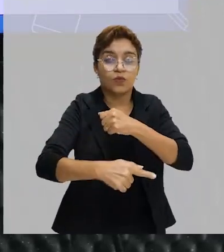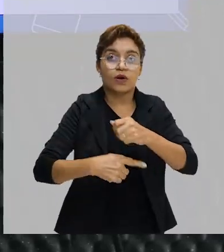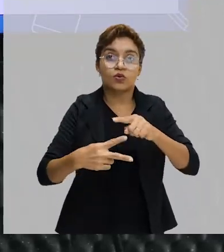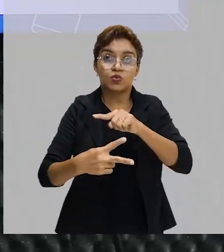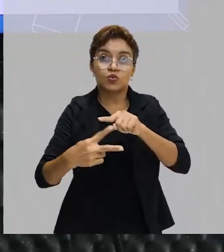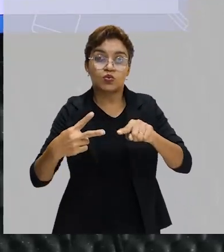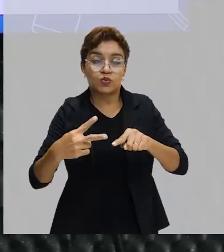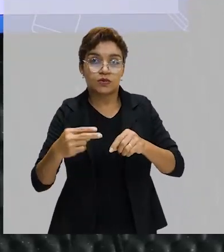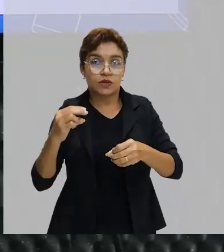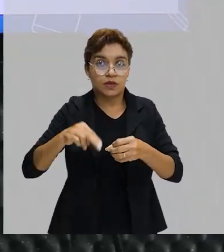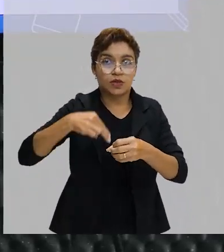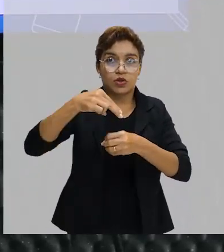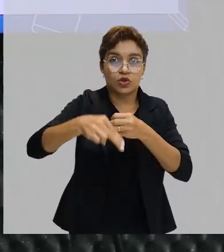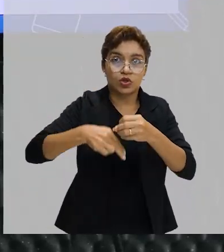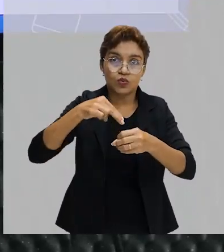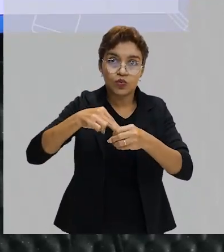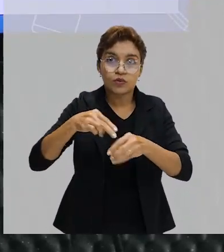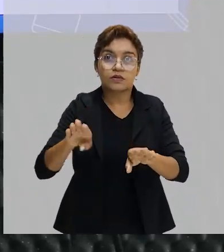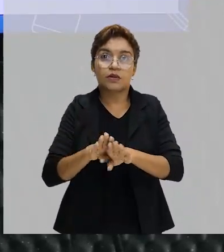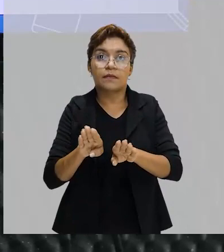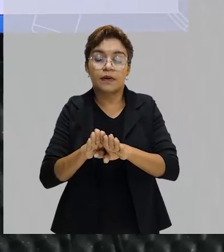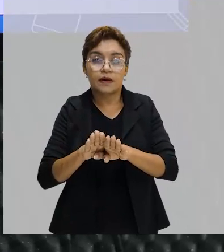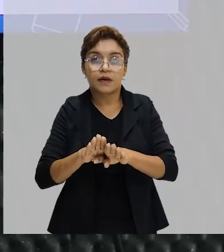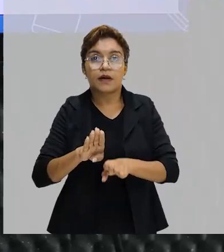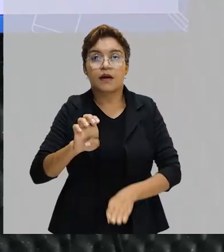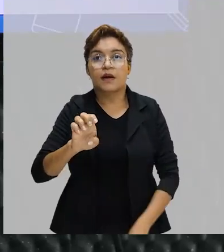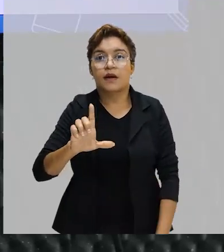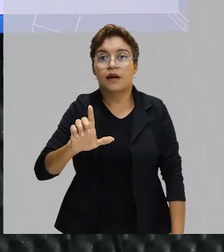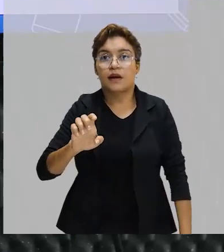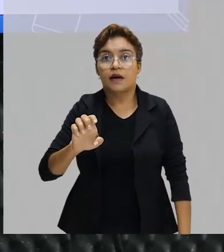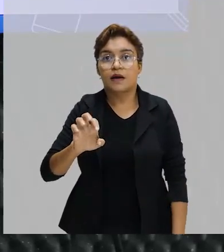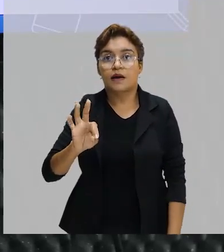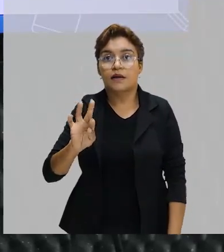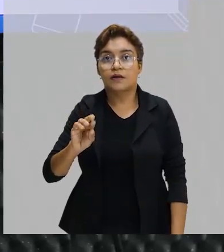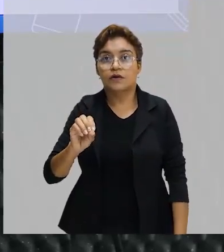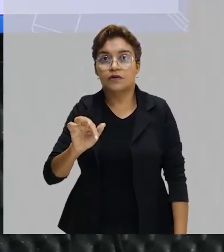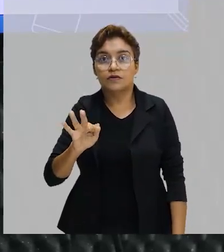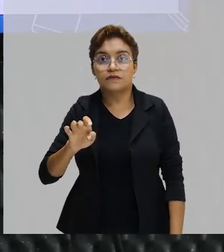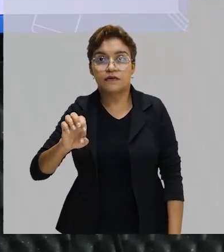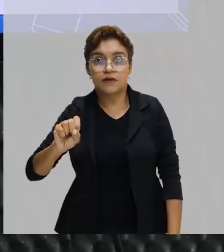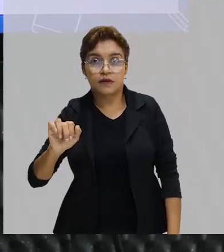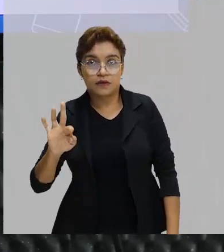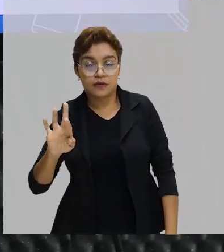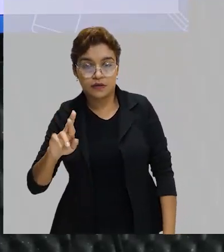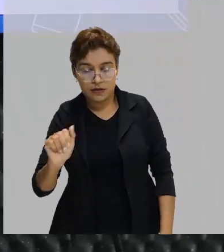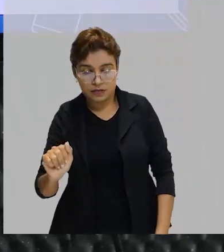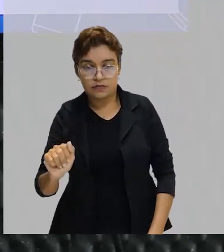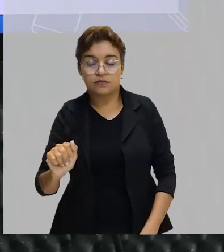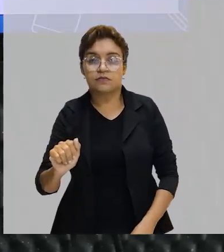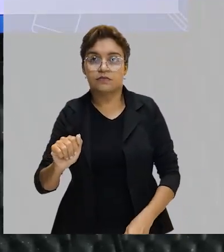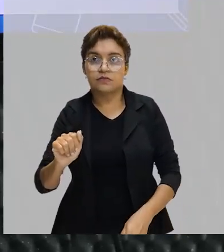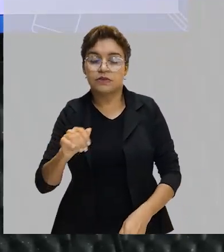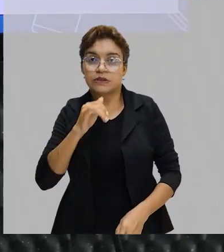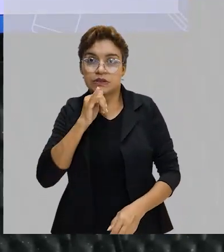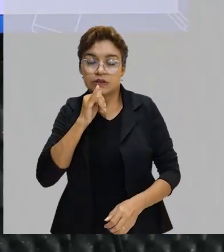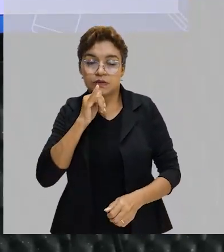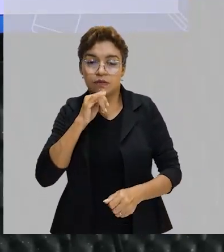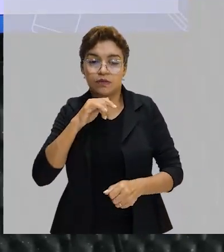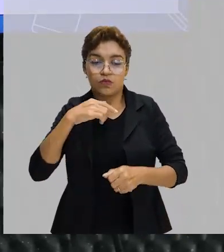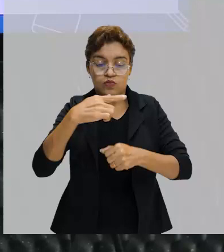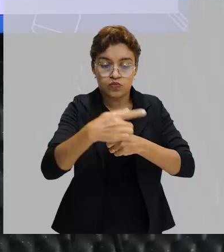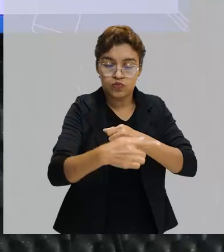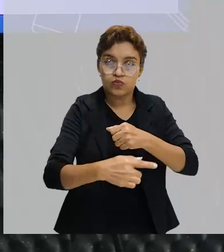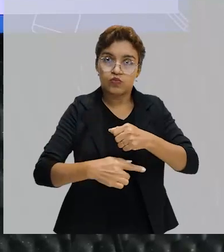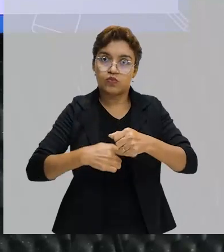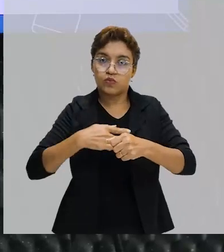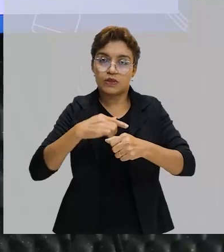e eletrosfera. Os elétrons, né, se encontram na eletrosfera, girando ao redor